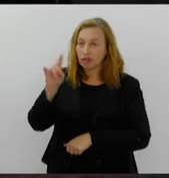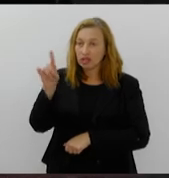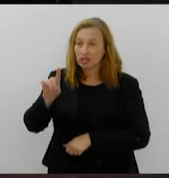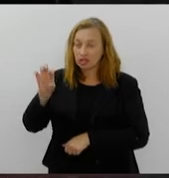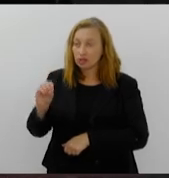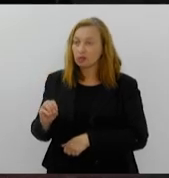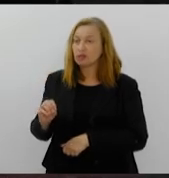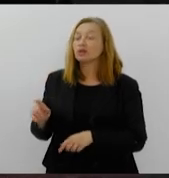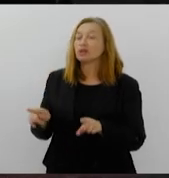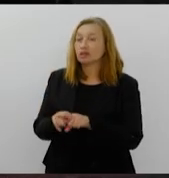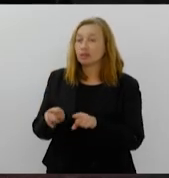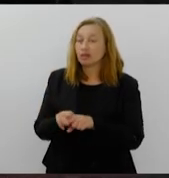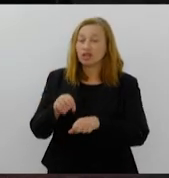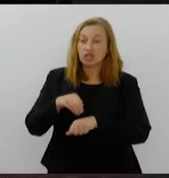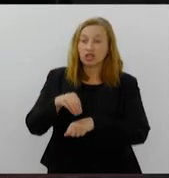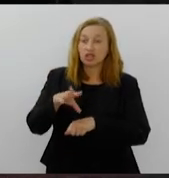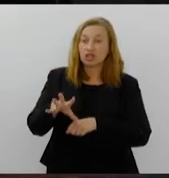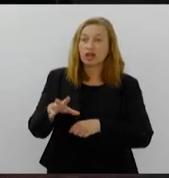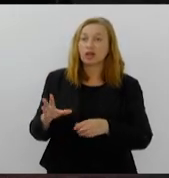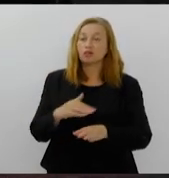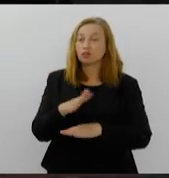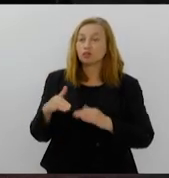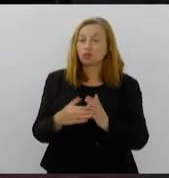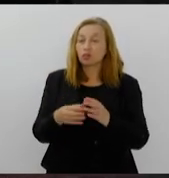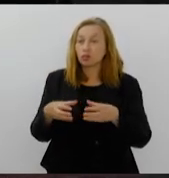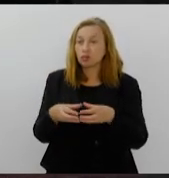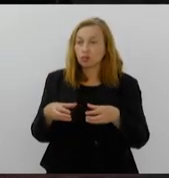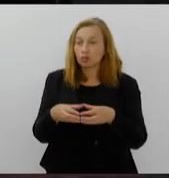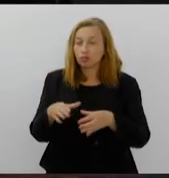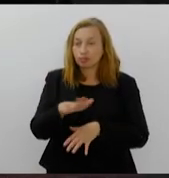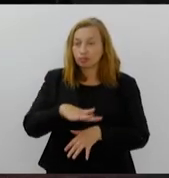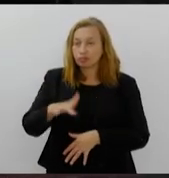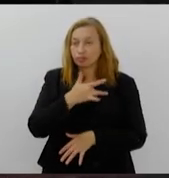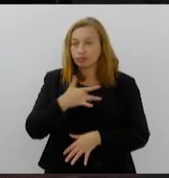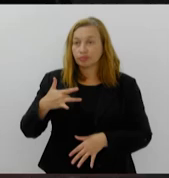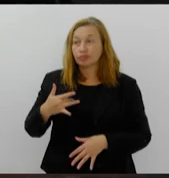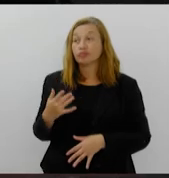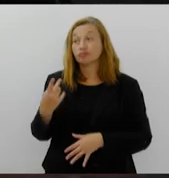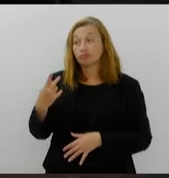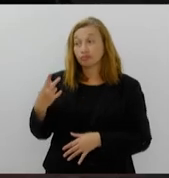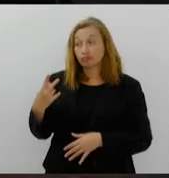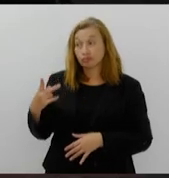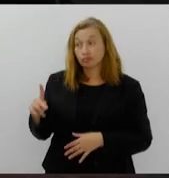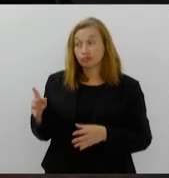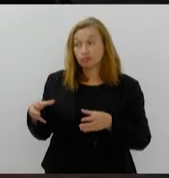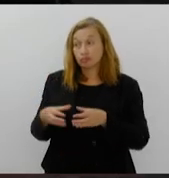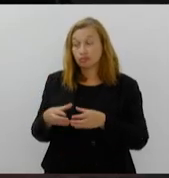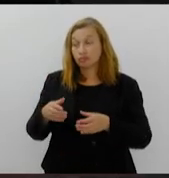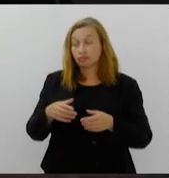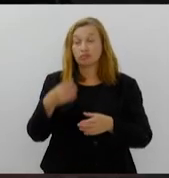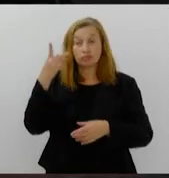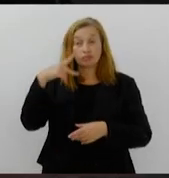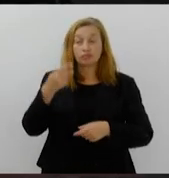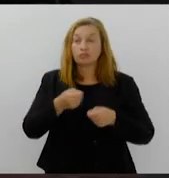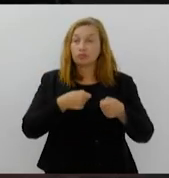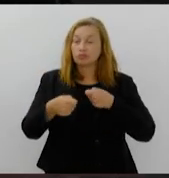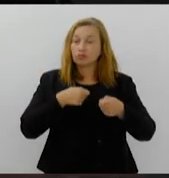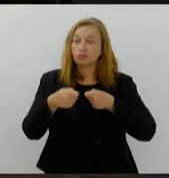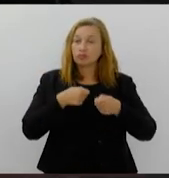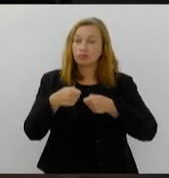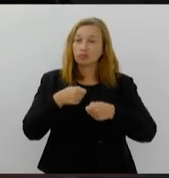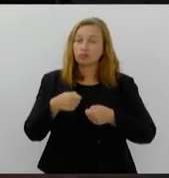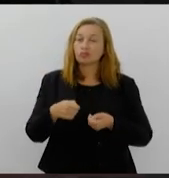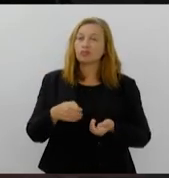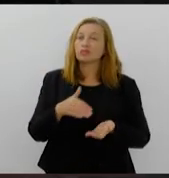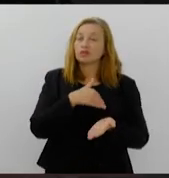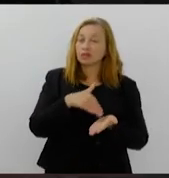indicaram toda a direção da Fundação de Saúde. Ele e seu grupo político também controlam a Secretaria de